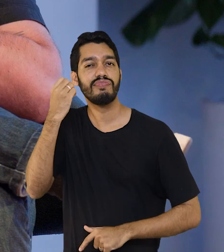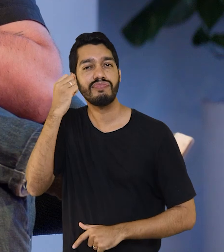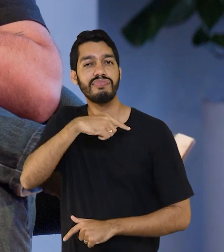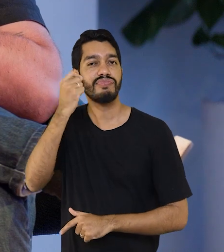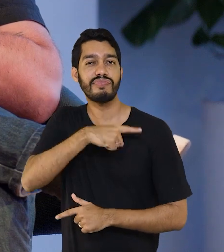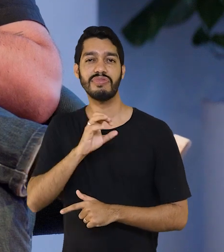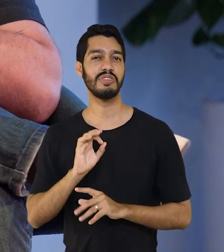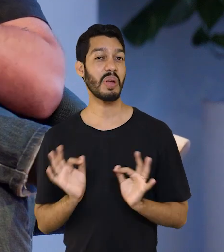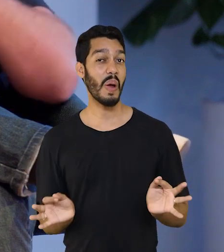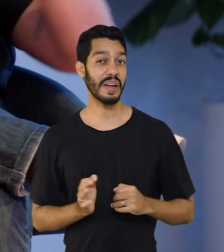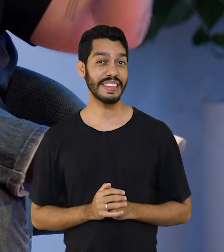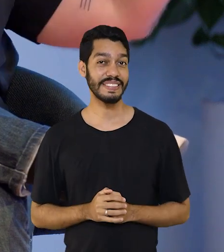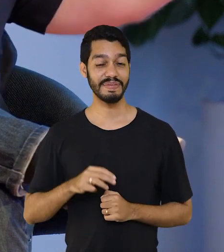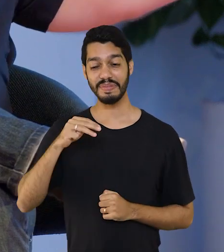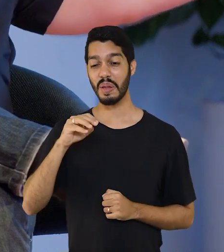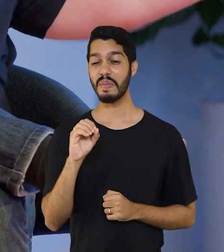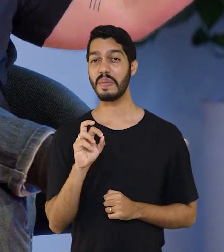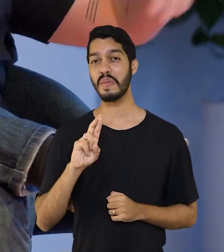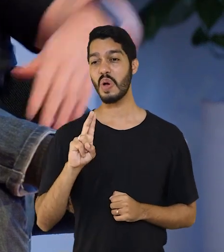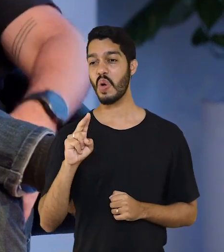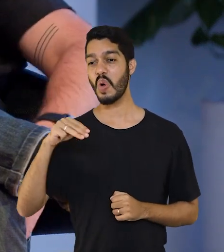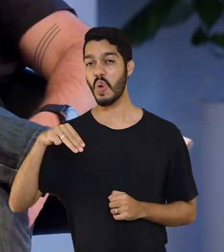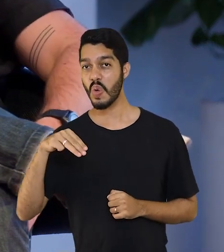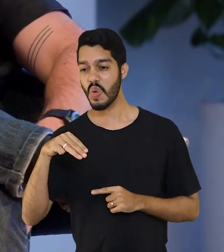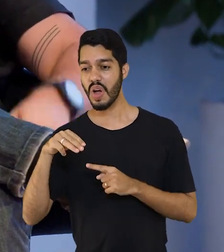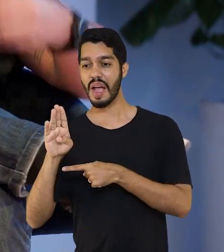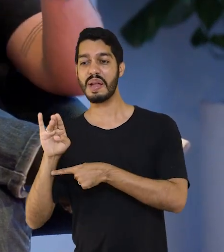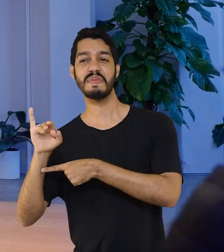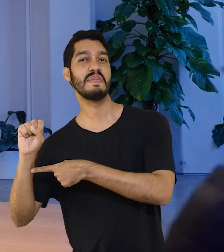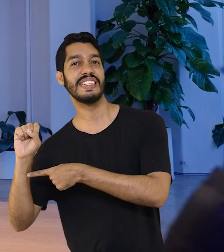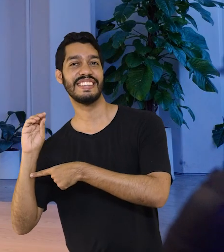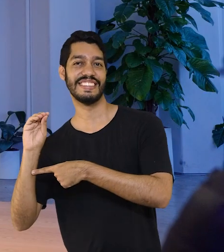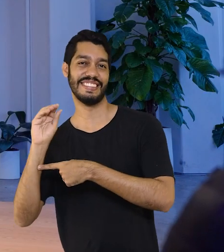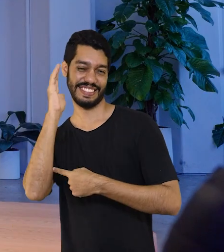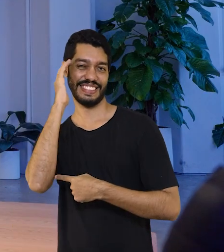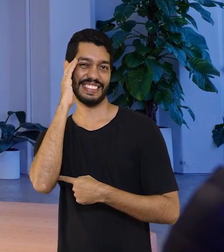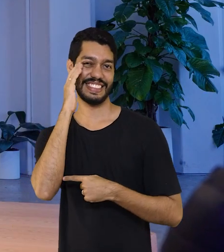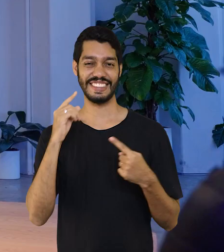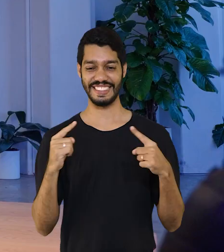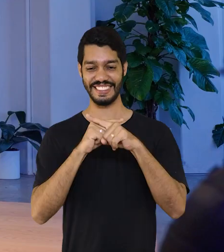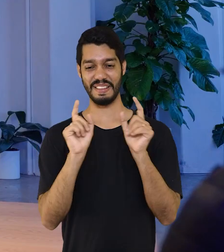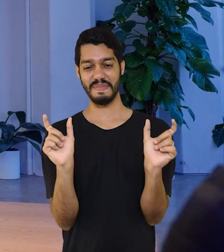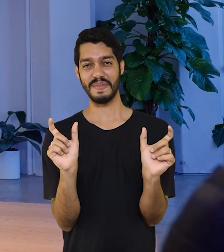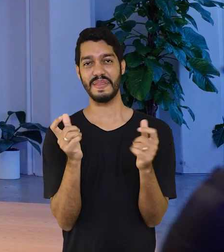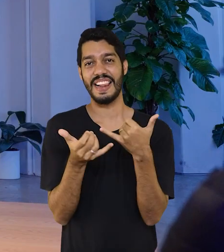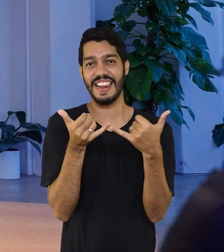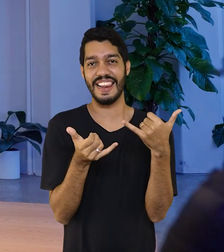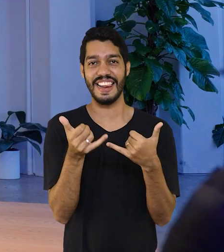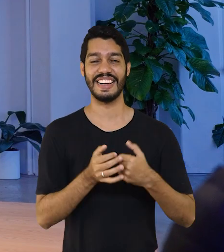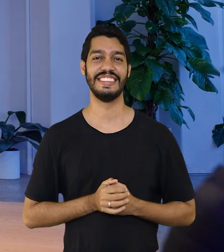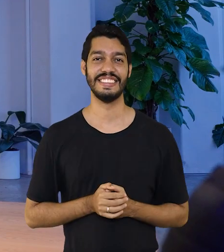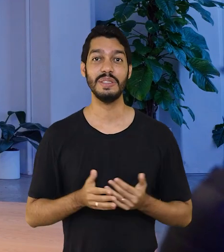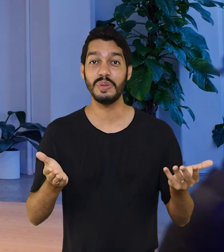Então, esse é um outro exemplo concreto. Só para terminar os exemplos... Morumbis. Pode passar. E é uma ocasião de consumo, né, gente? Pensa que agora, várias